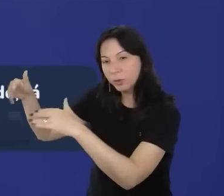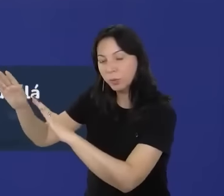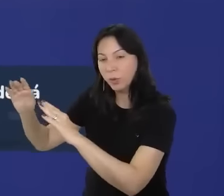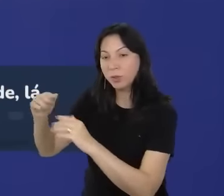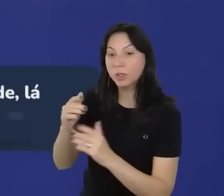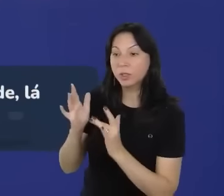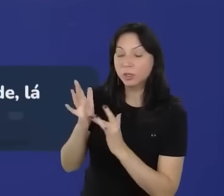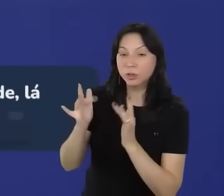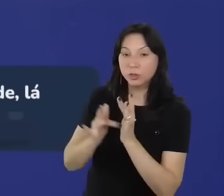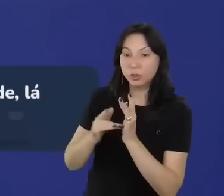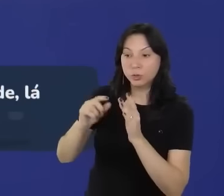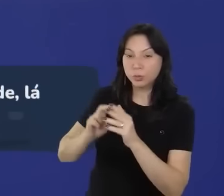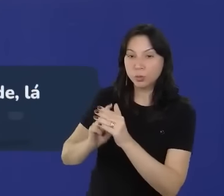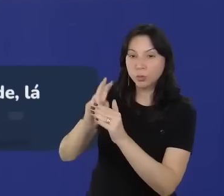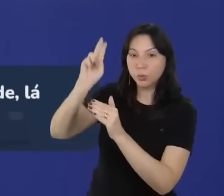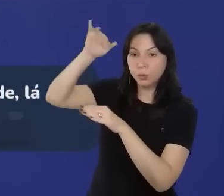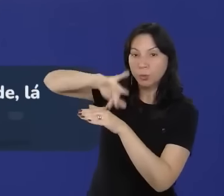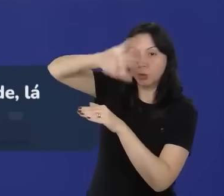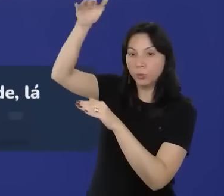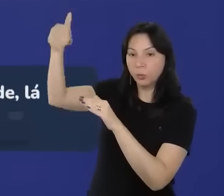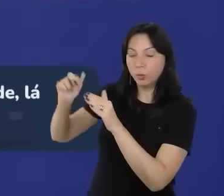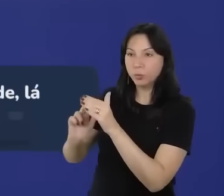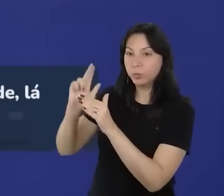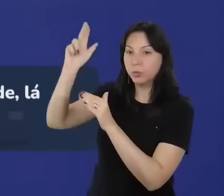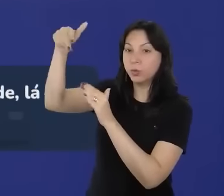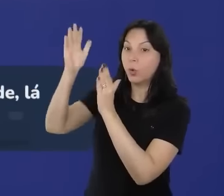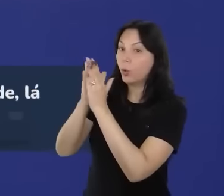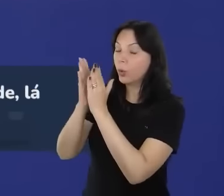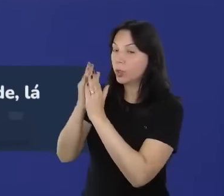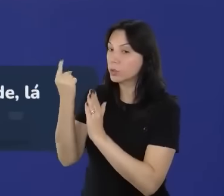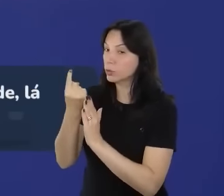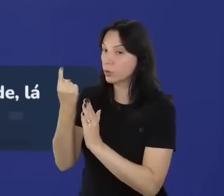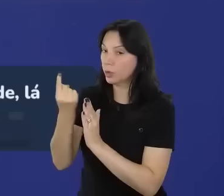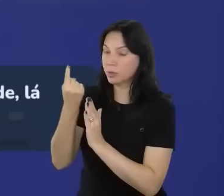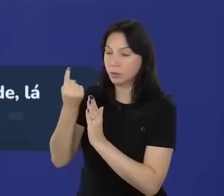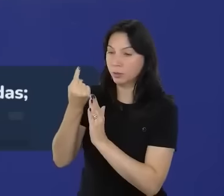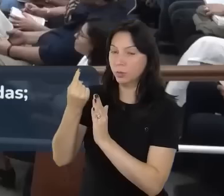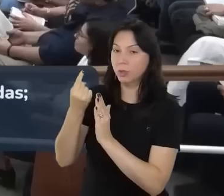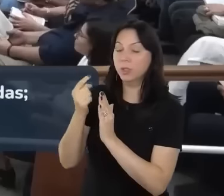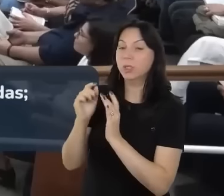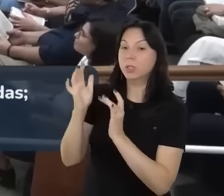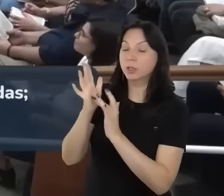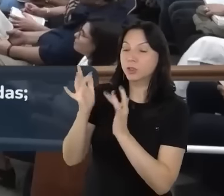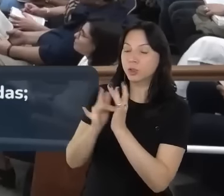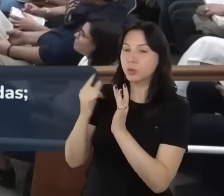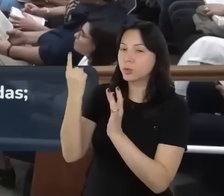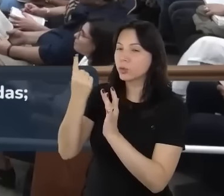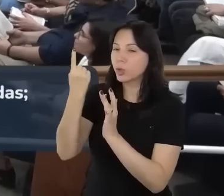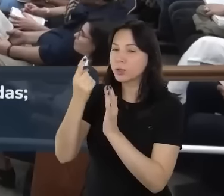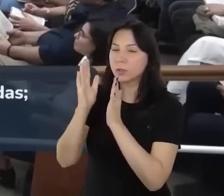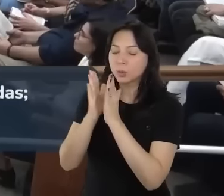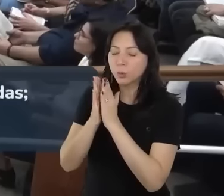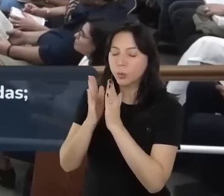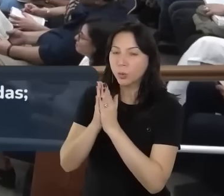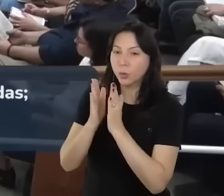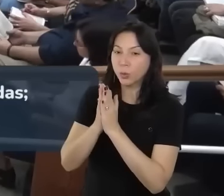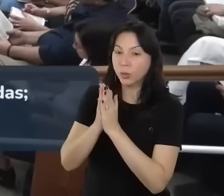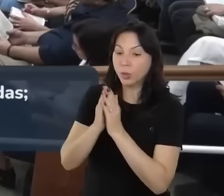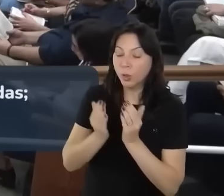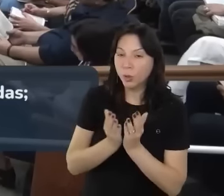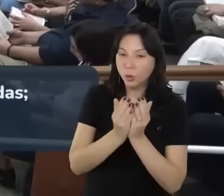fim de orar sozinho en caindo à tarde lá estava ele só entretanto o barco já estava